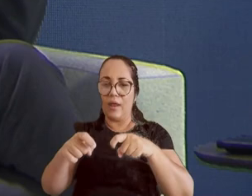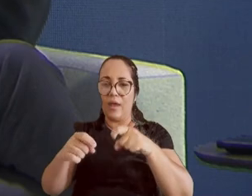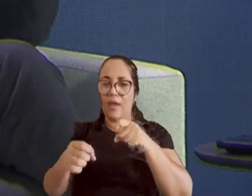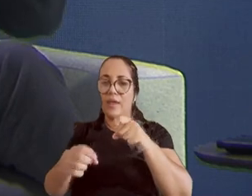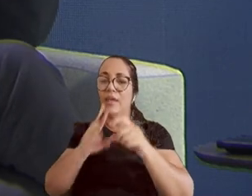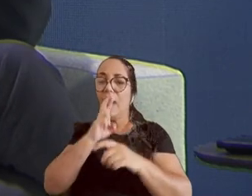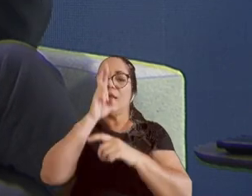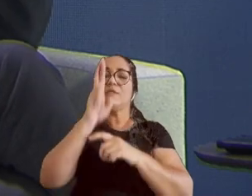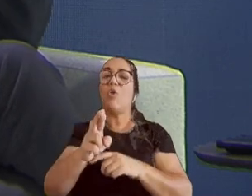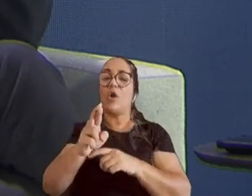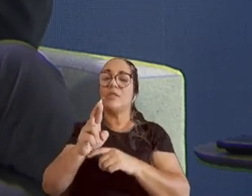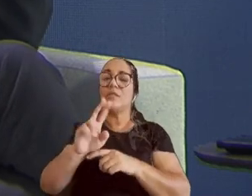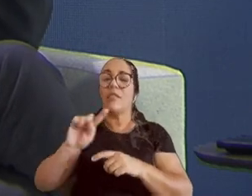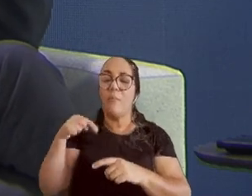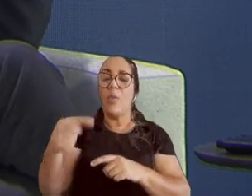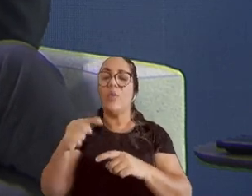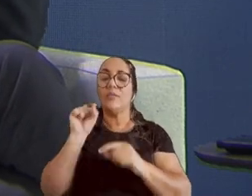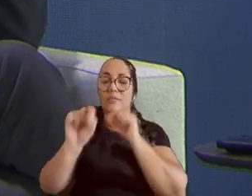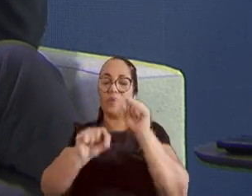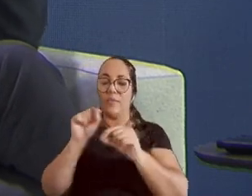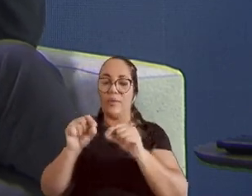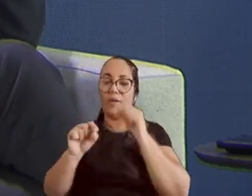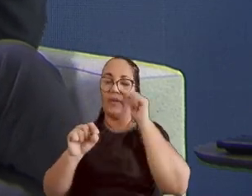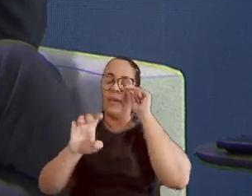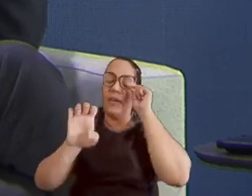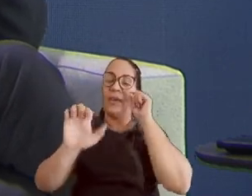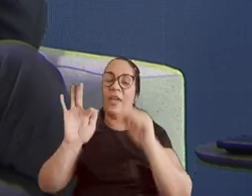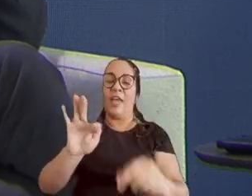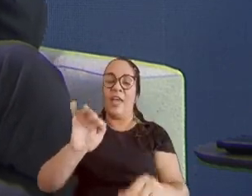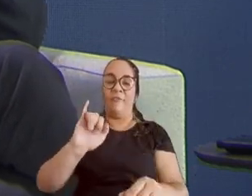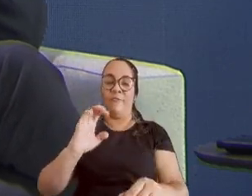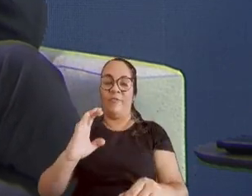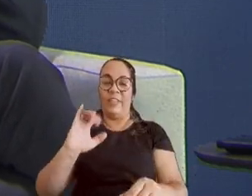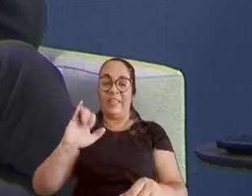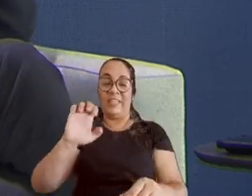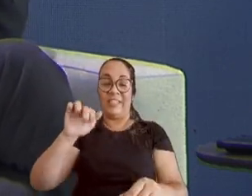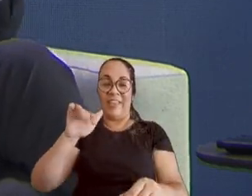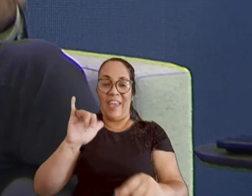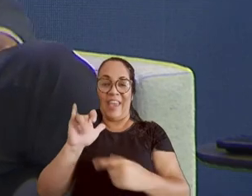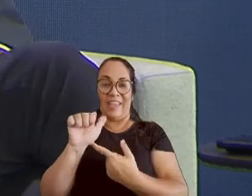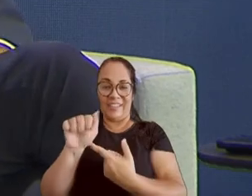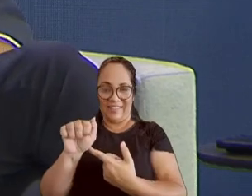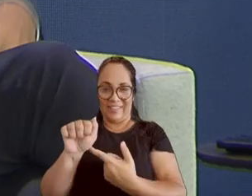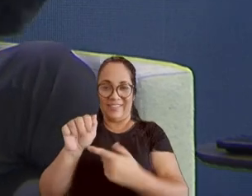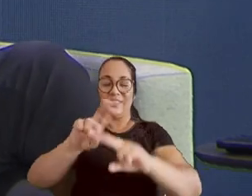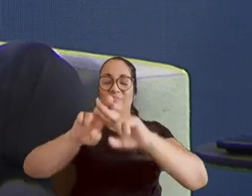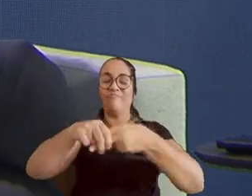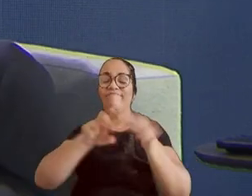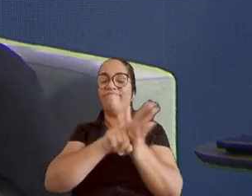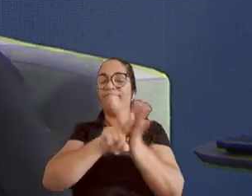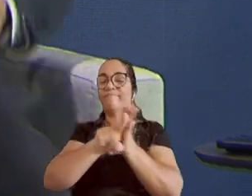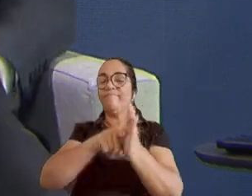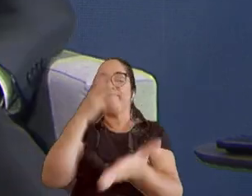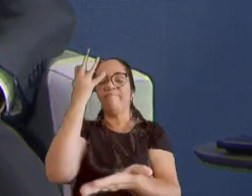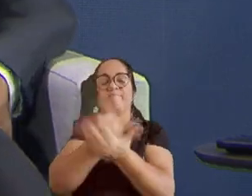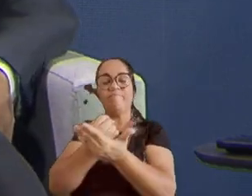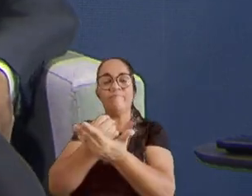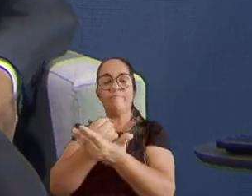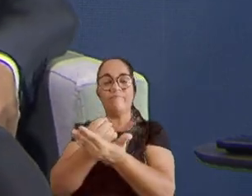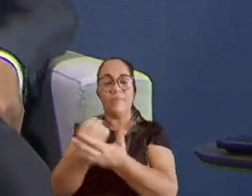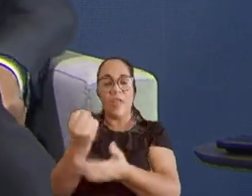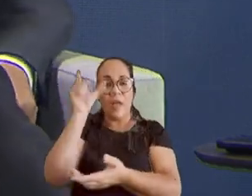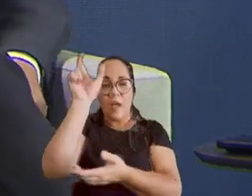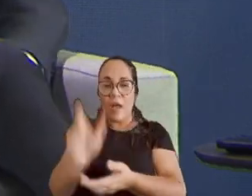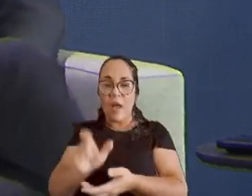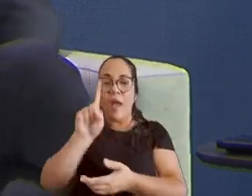tirando essa parte de infra o dado passa a ser um ponto muito muito relevante para o aumento deficiência futura